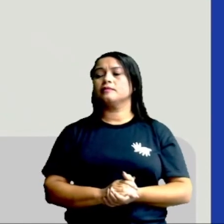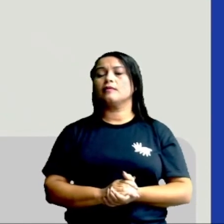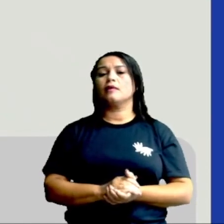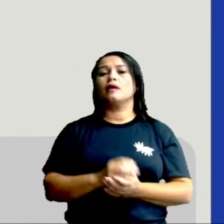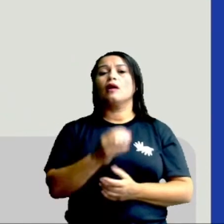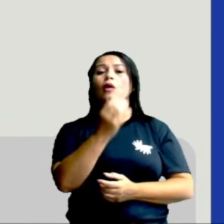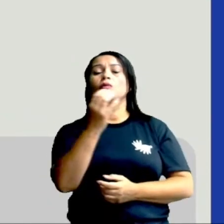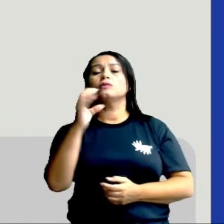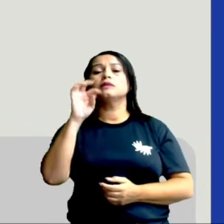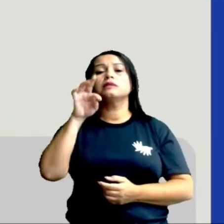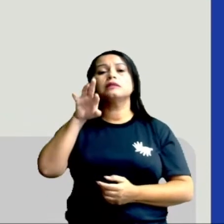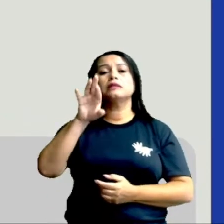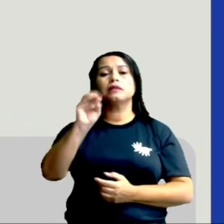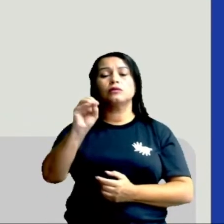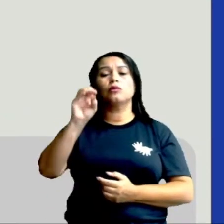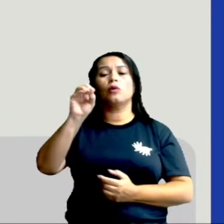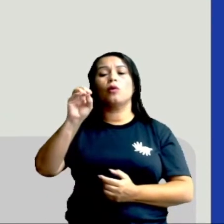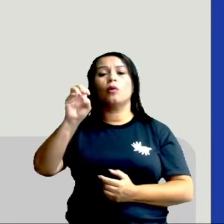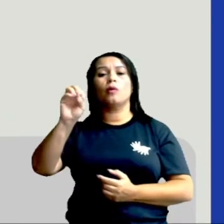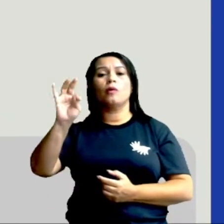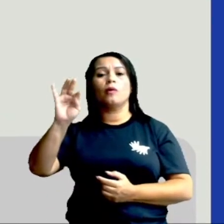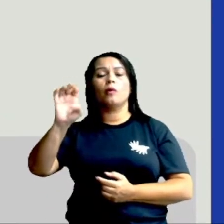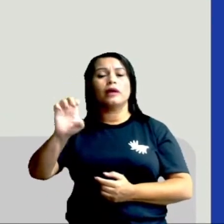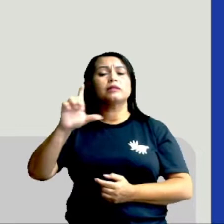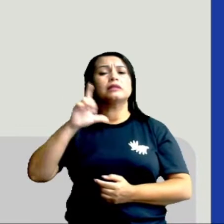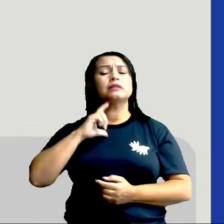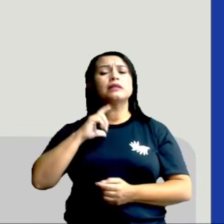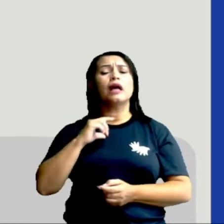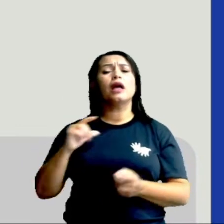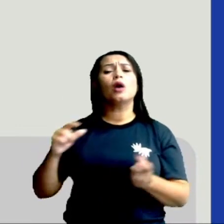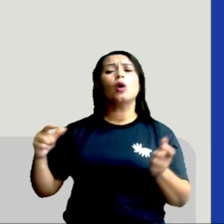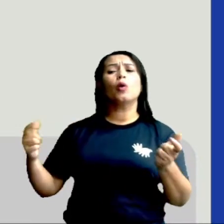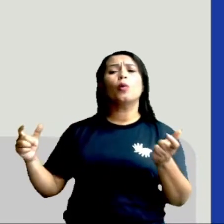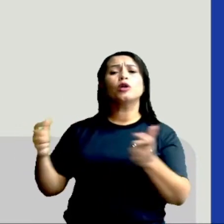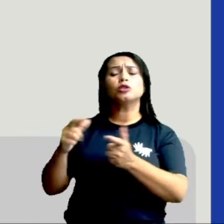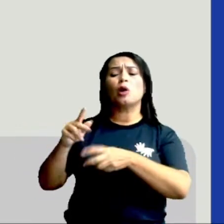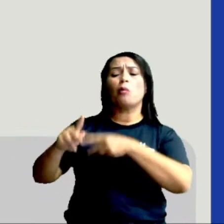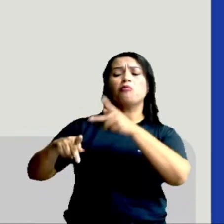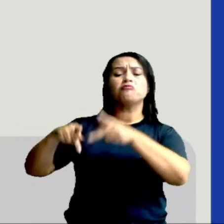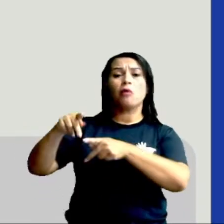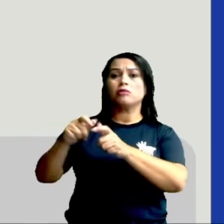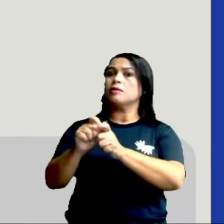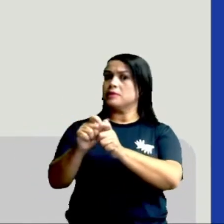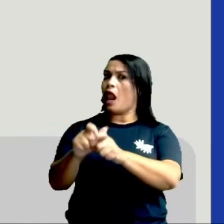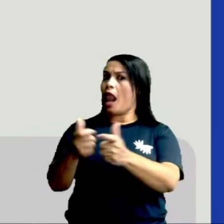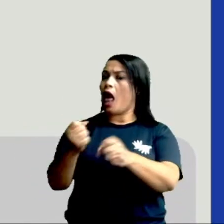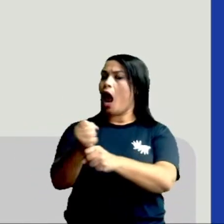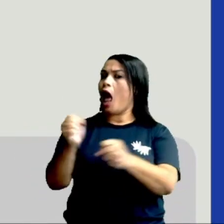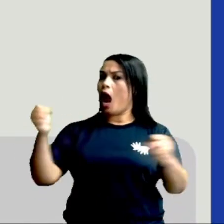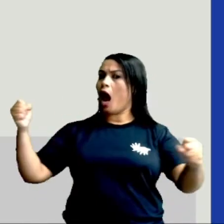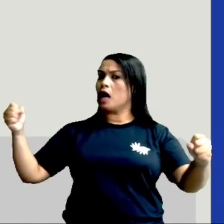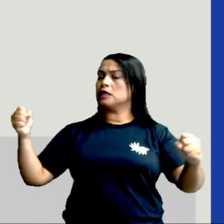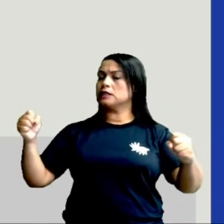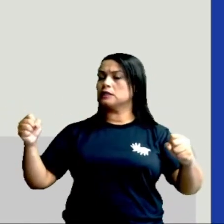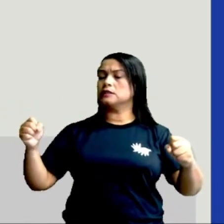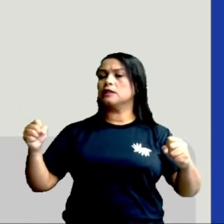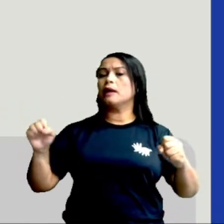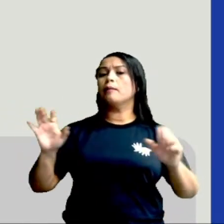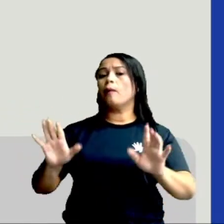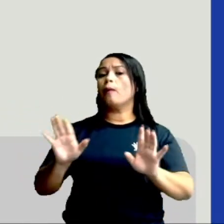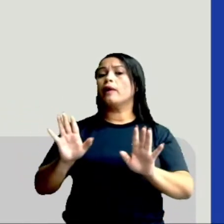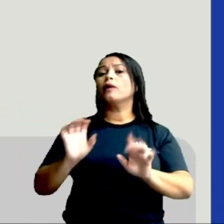O Centro-Oeste é a região pouco povoada, ou seja, ela é grande territorialmente falando,